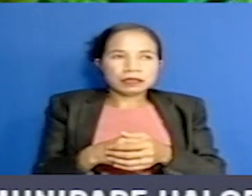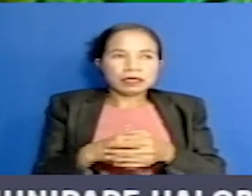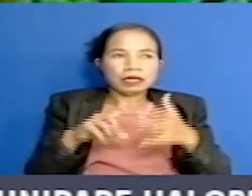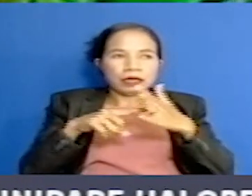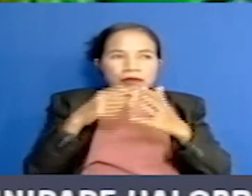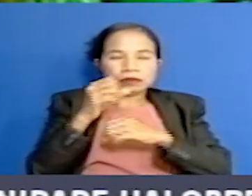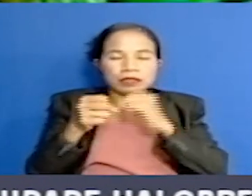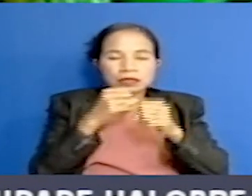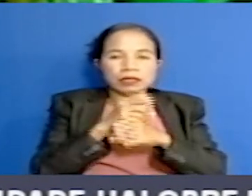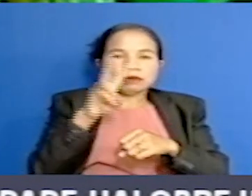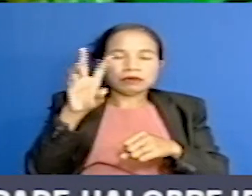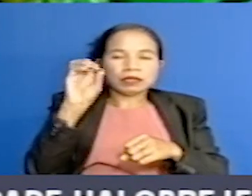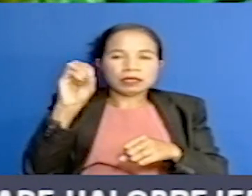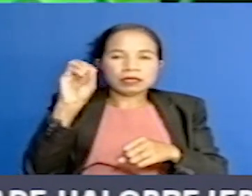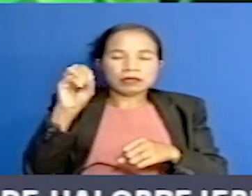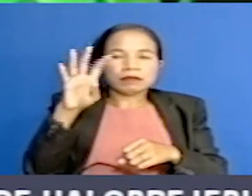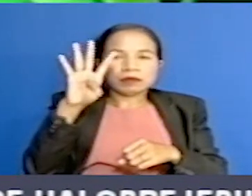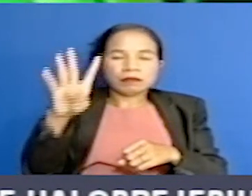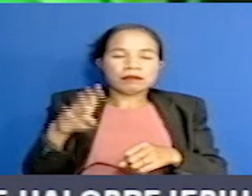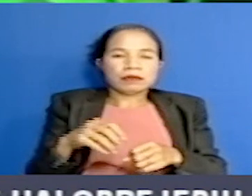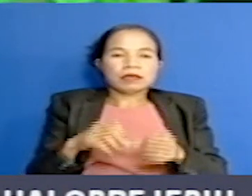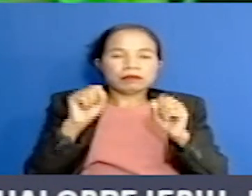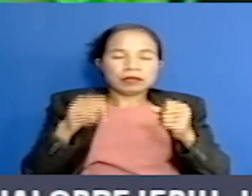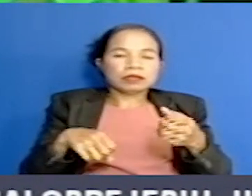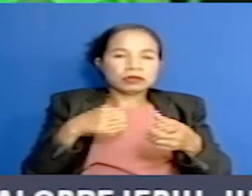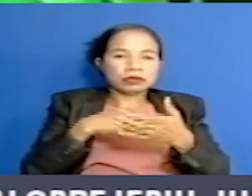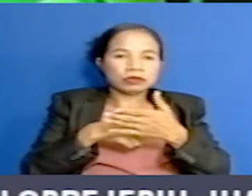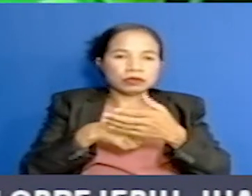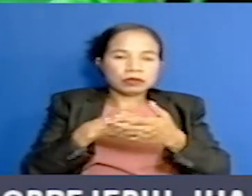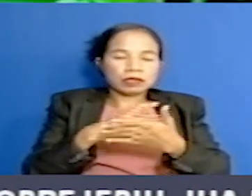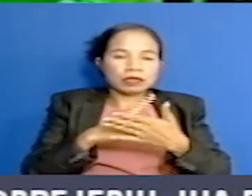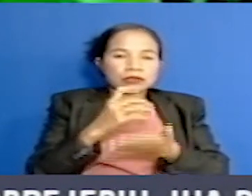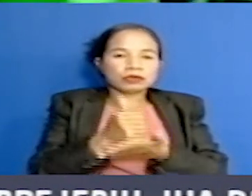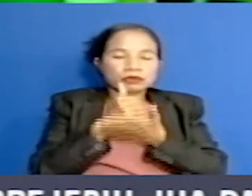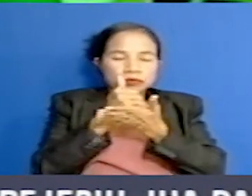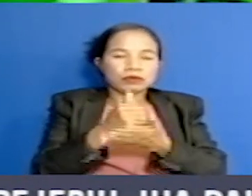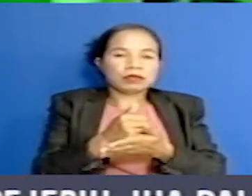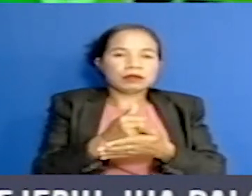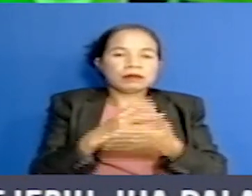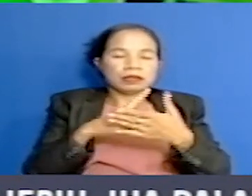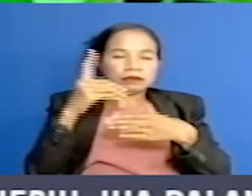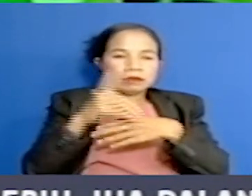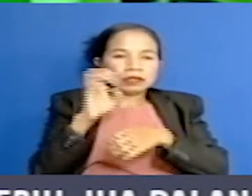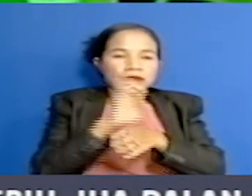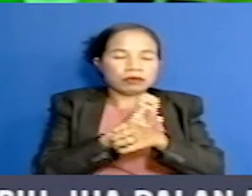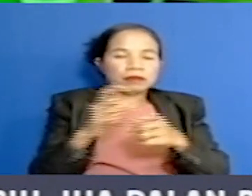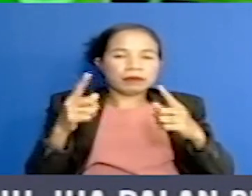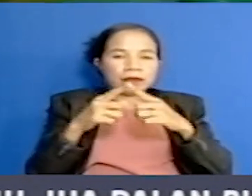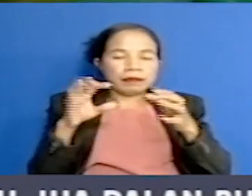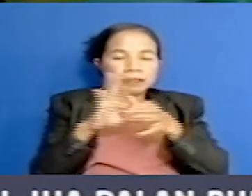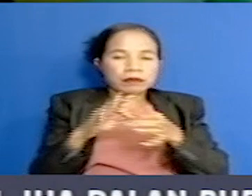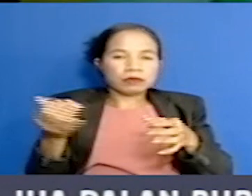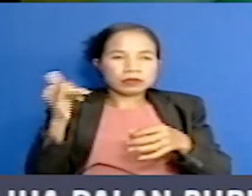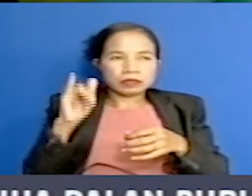iha tinan rihun ruahat ho di bele kontribui ba desenvolvimento ekonomia ba nia membro sira. Domingas dos Santos